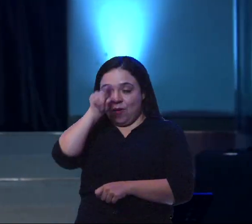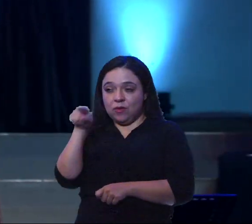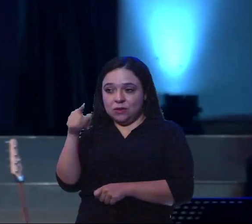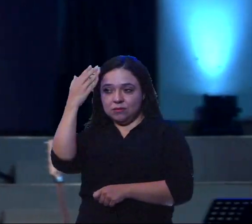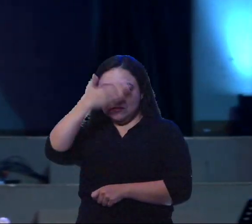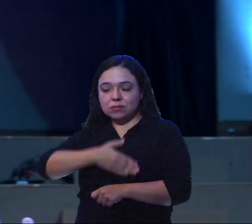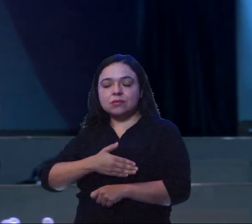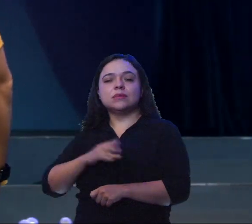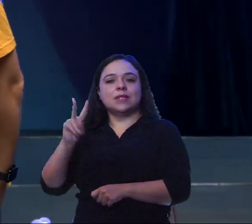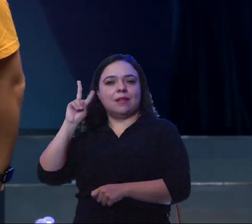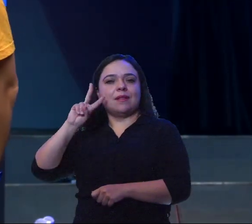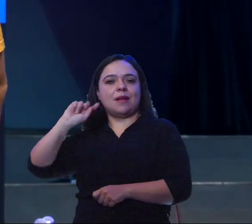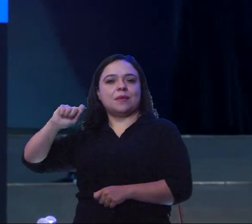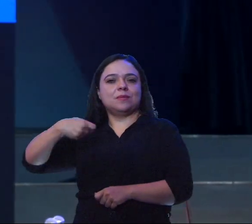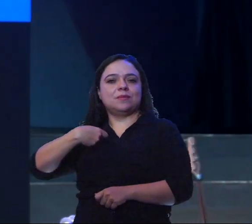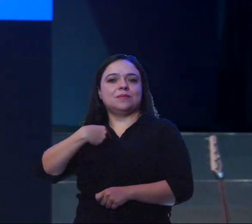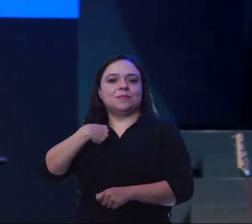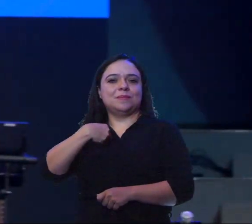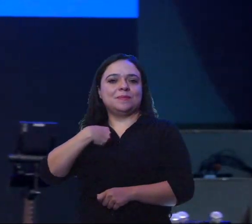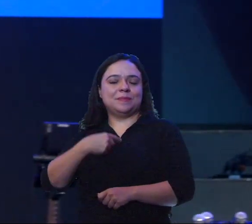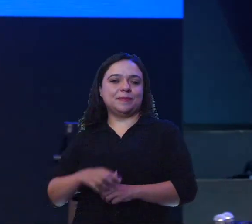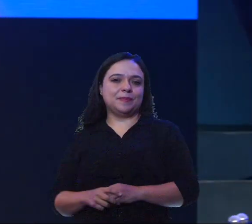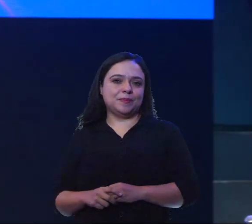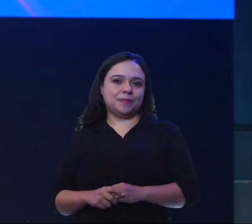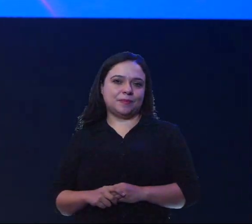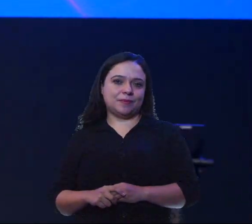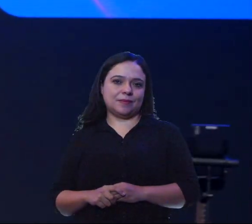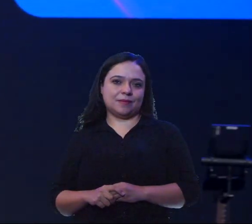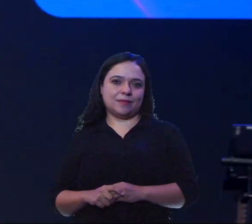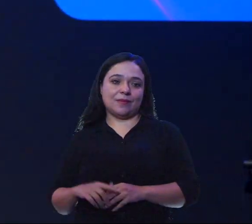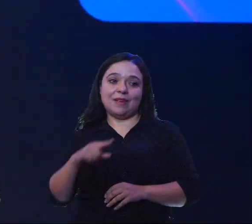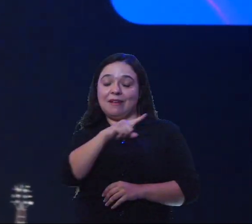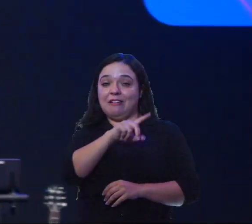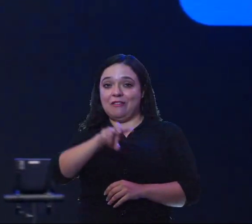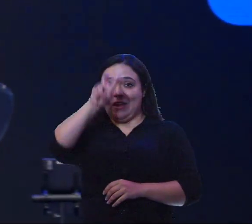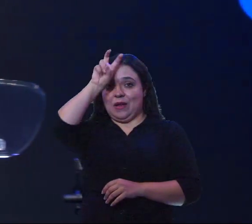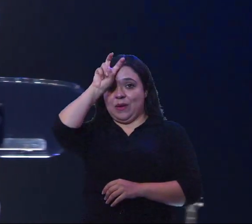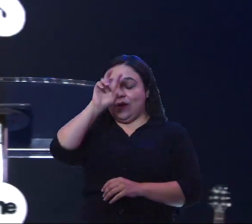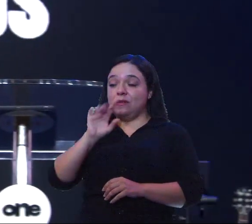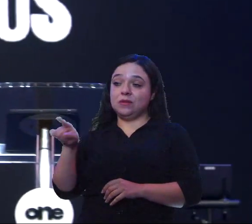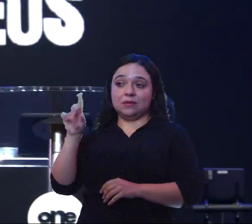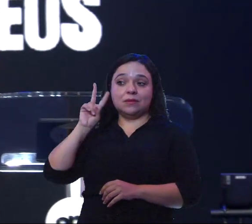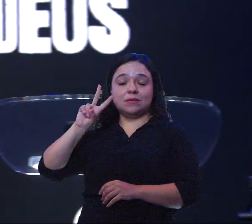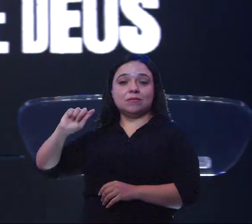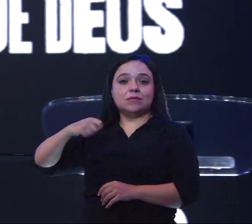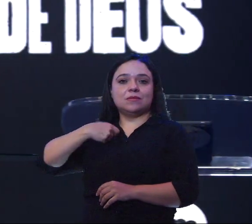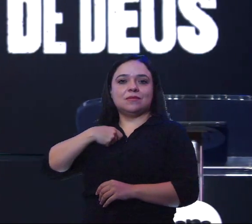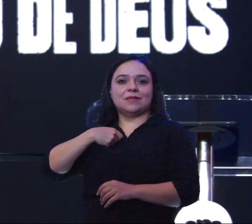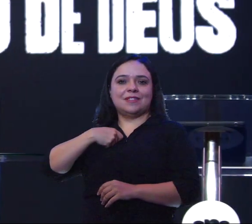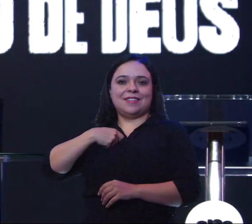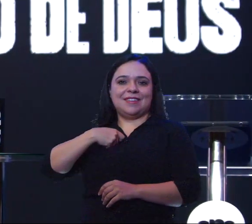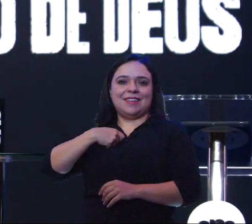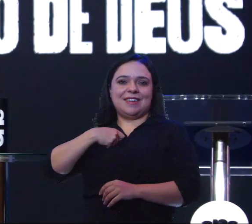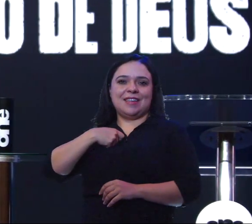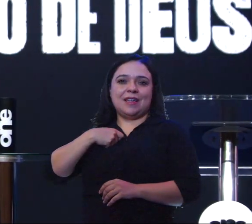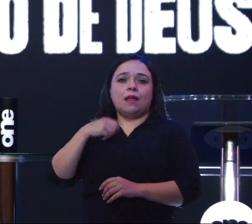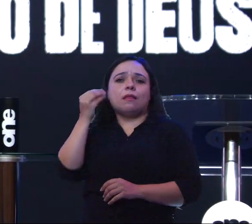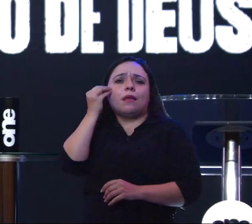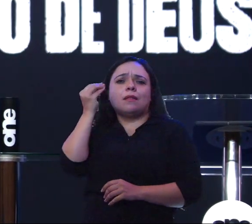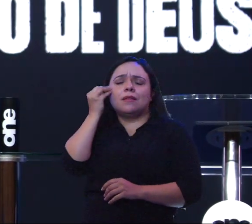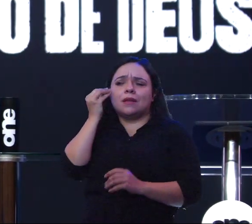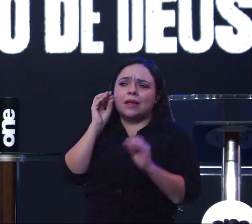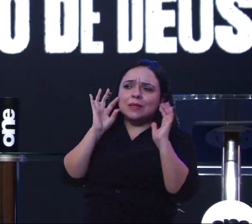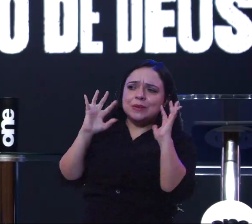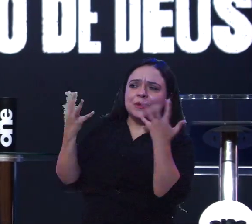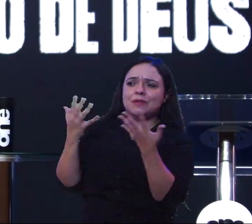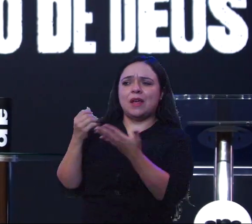não se esquece de mim não, viu? Lembra de mim? O que é isso, gente? É o jeitinho de tentar resolver